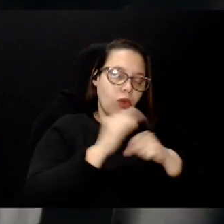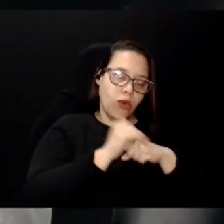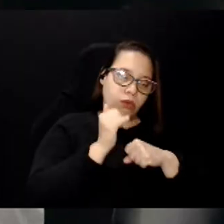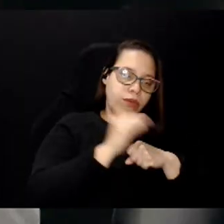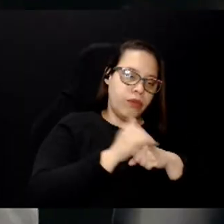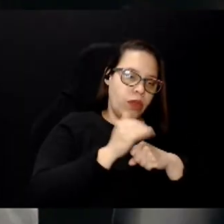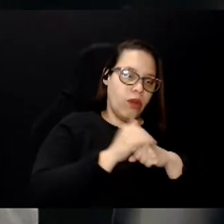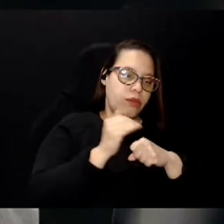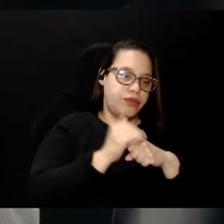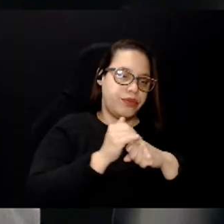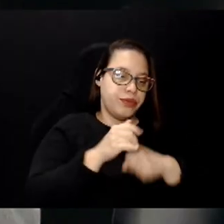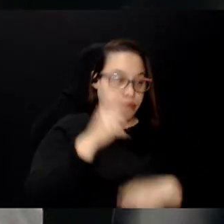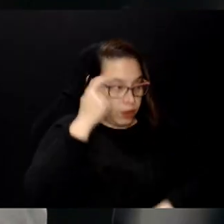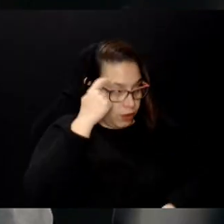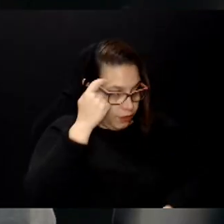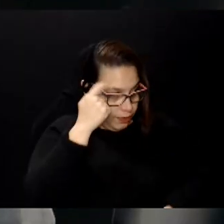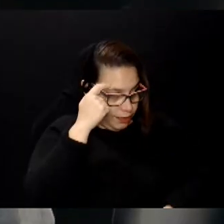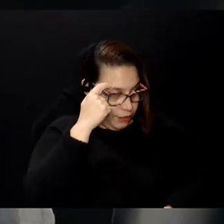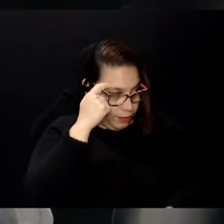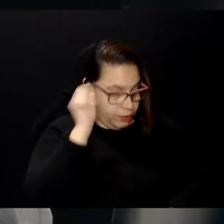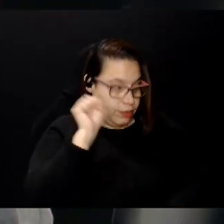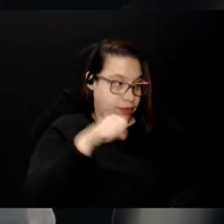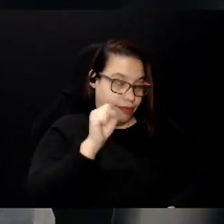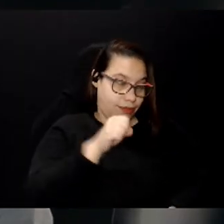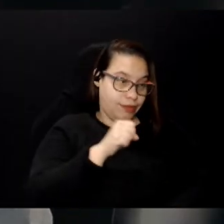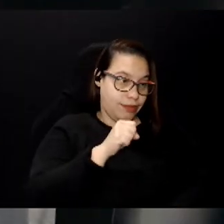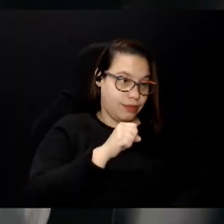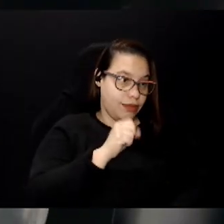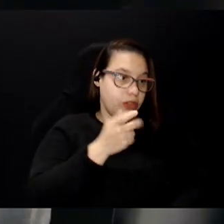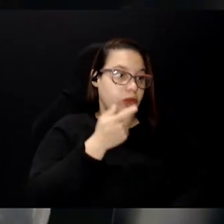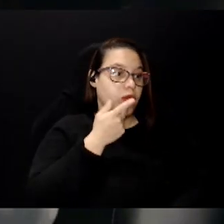pensa, né? Então, quando a gente fala de